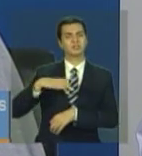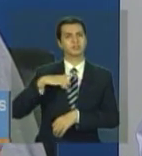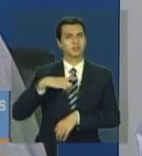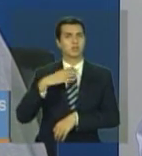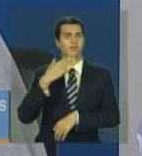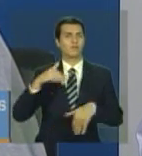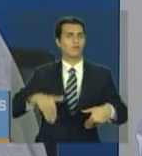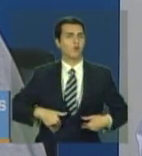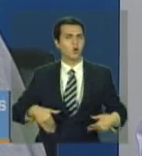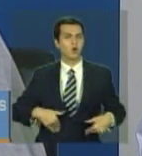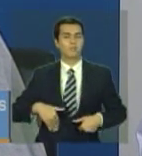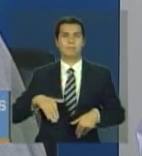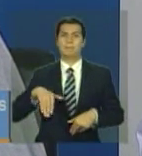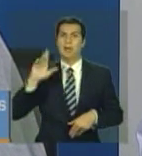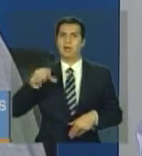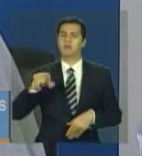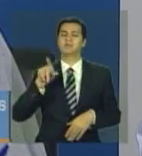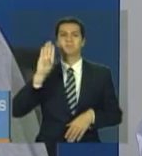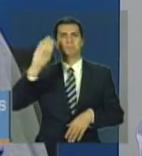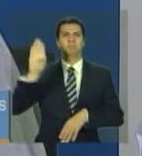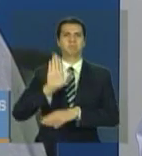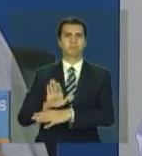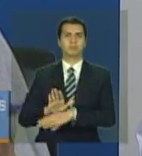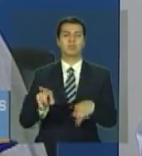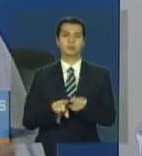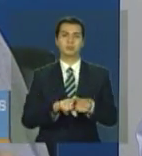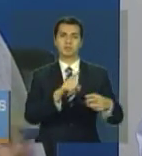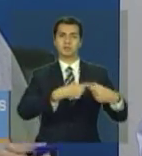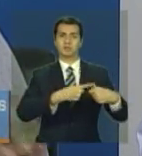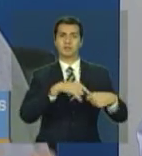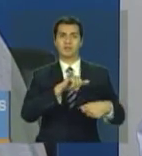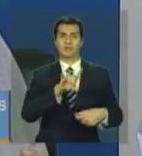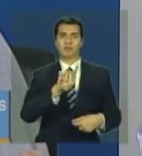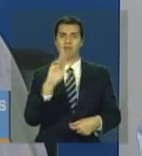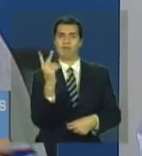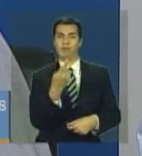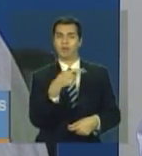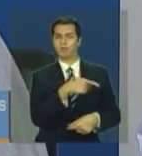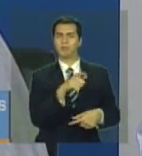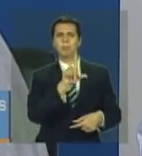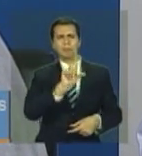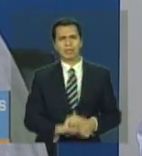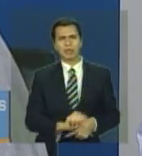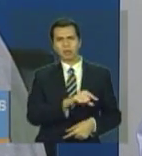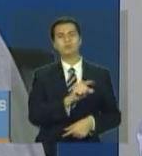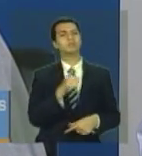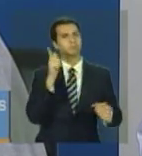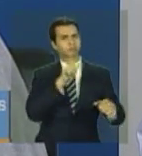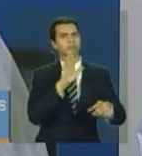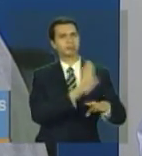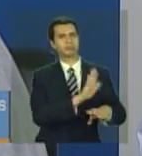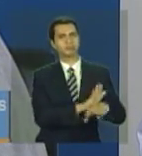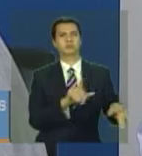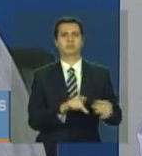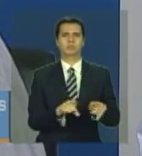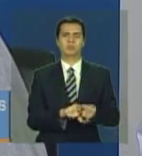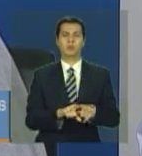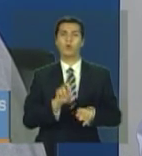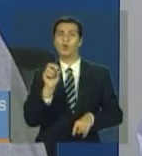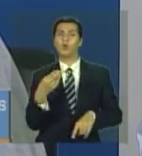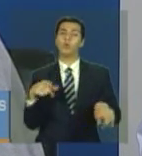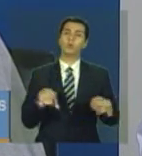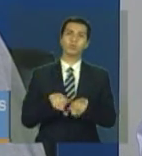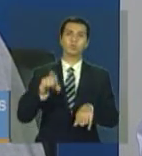essa realidade, municípios com menor IDH e municípios com condições, né, de implantar esses projetos. Então,